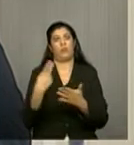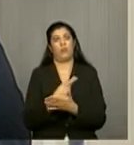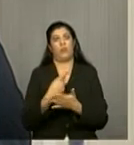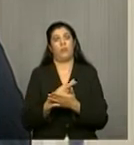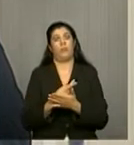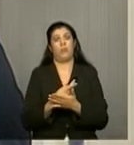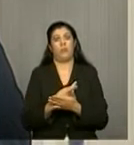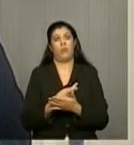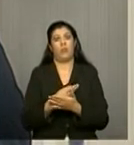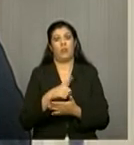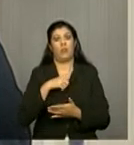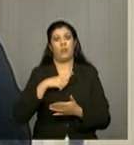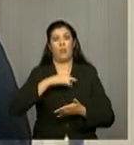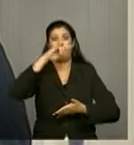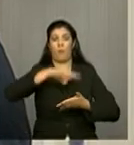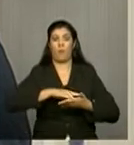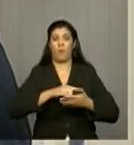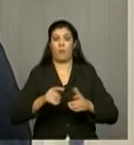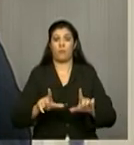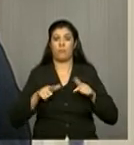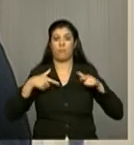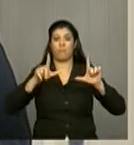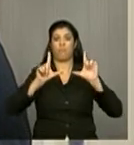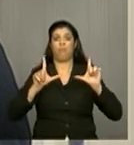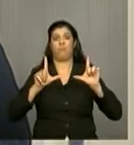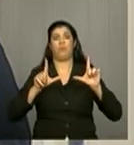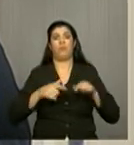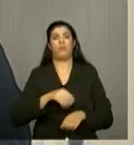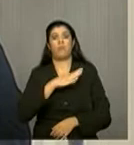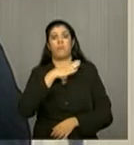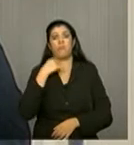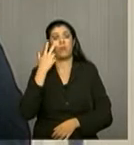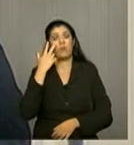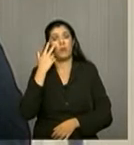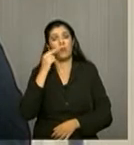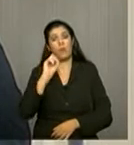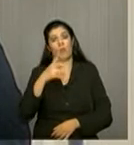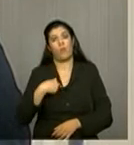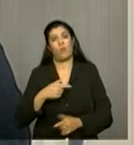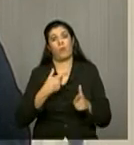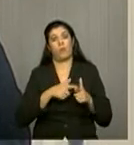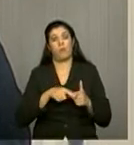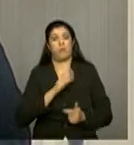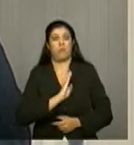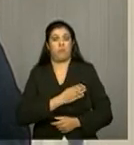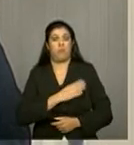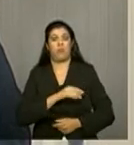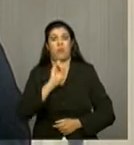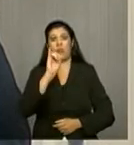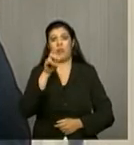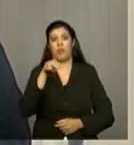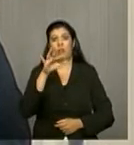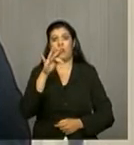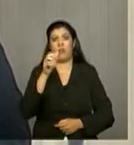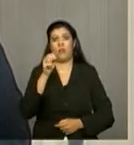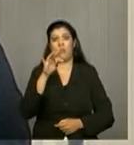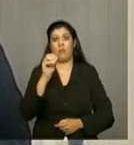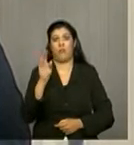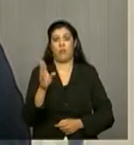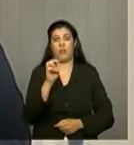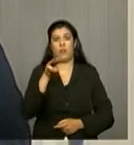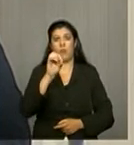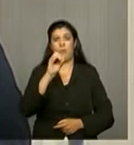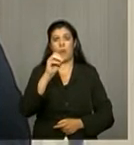foi certificado uma causa de morte natural como infarto do miocárdio e sempre cpu um